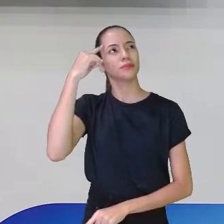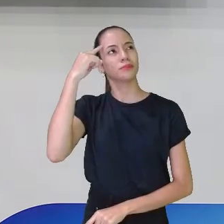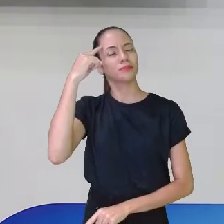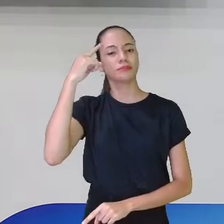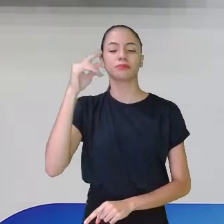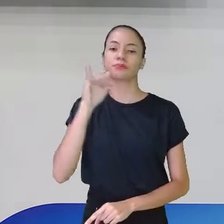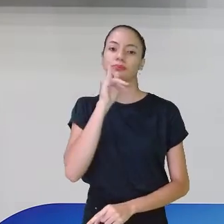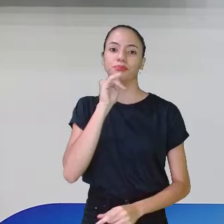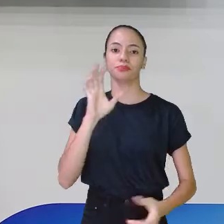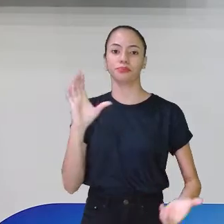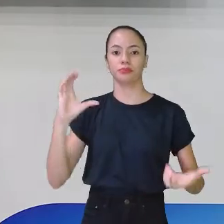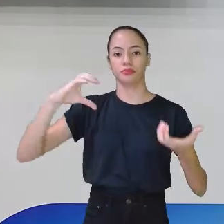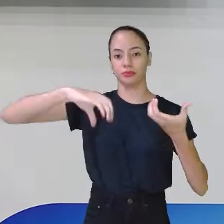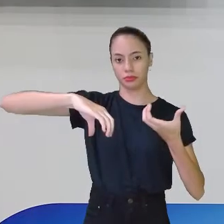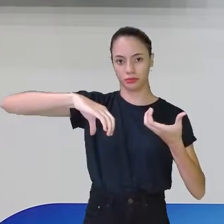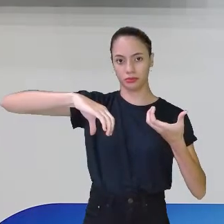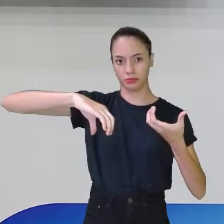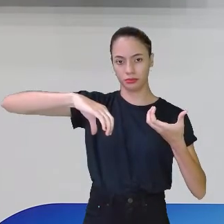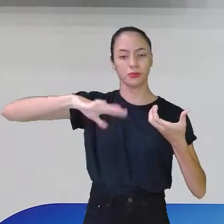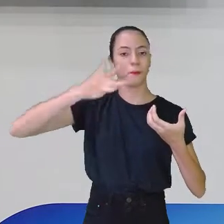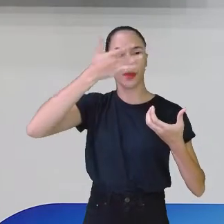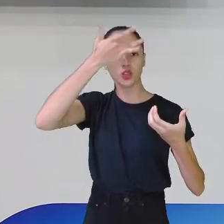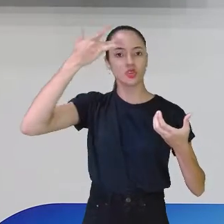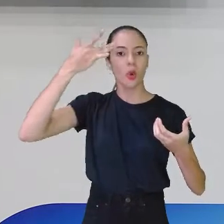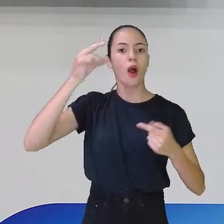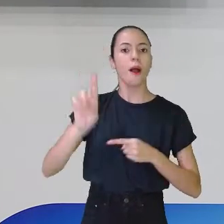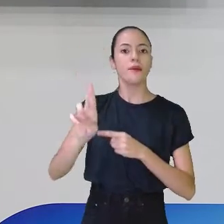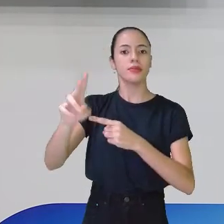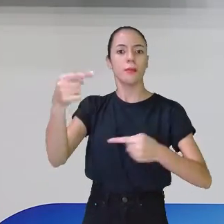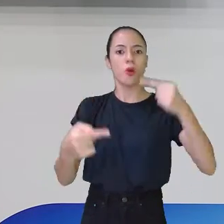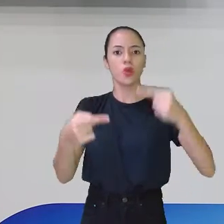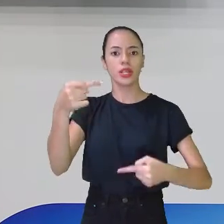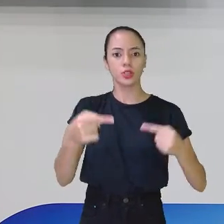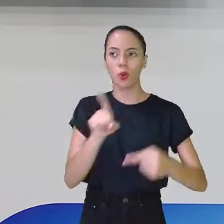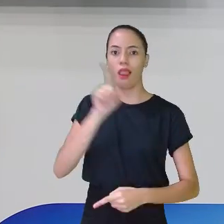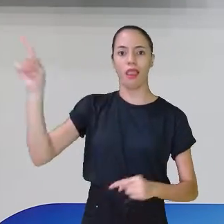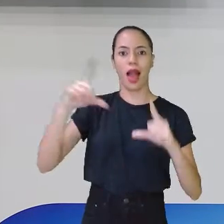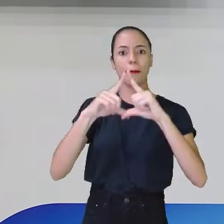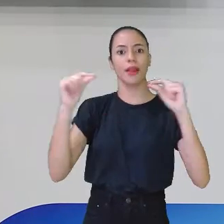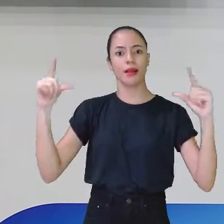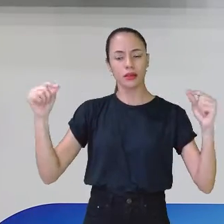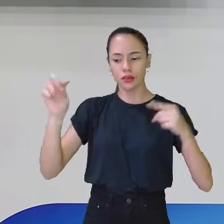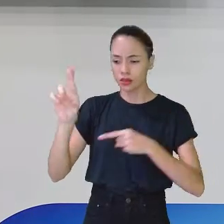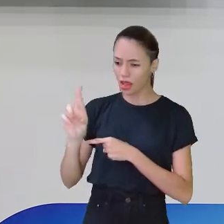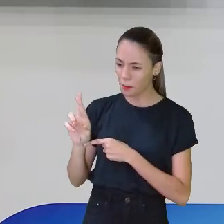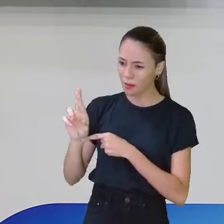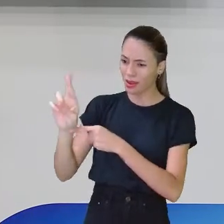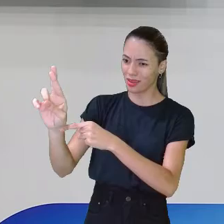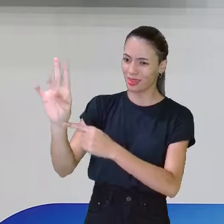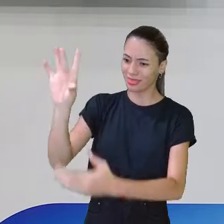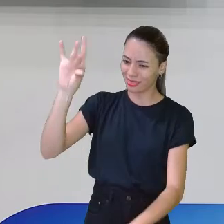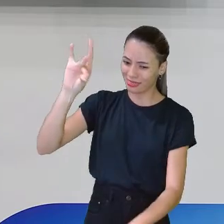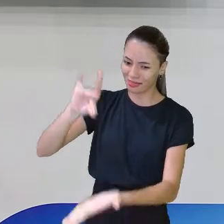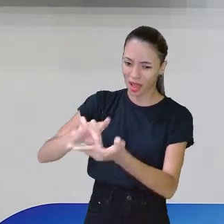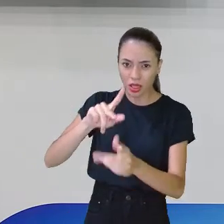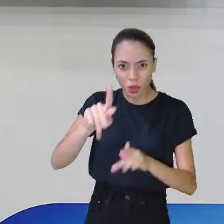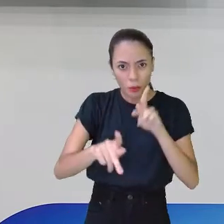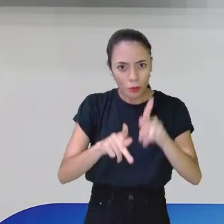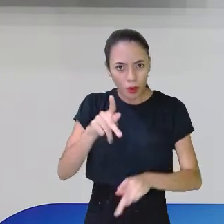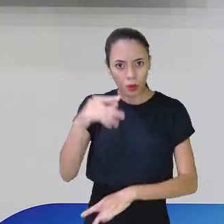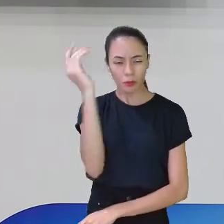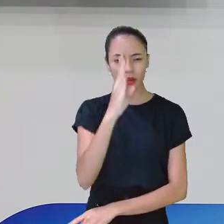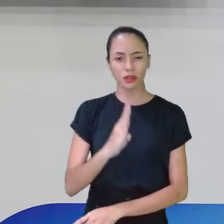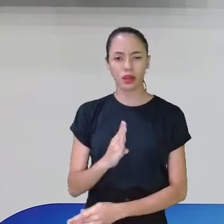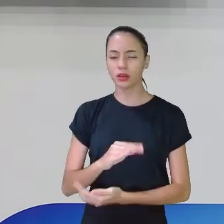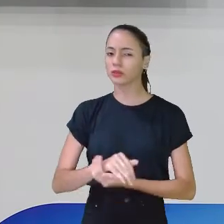Congresso Nacional, esses parlamentares, os políticos que estão lá, eles estão representando mesmo o povo brasileiro, né?